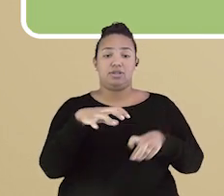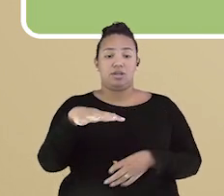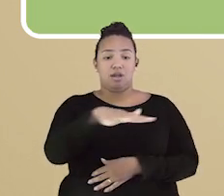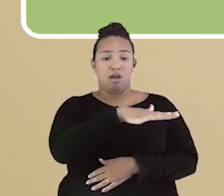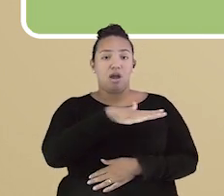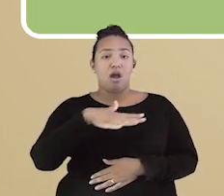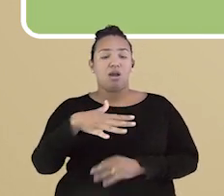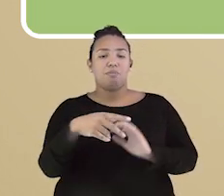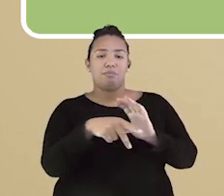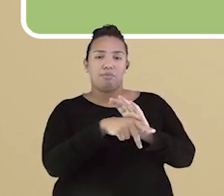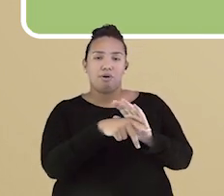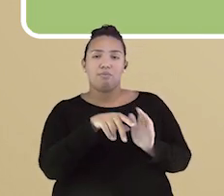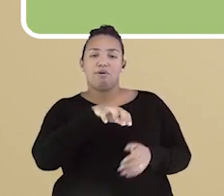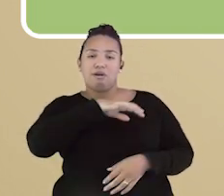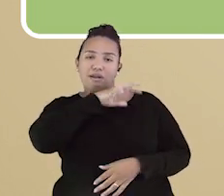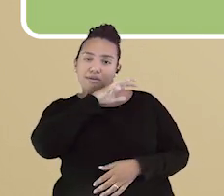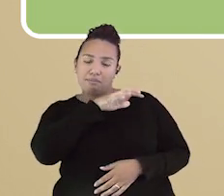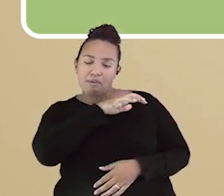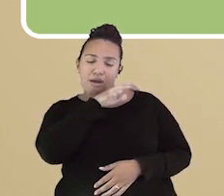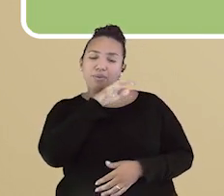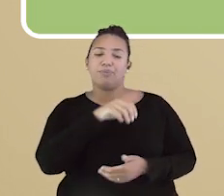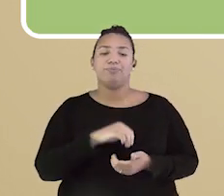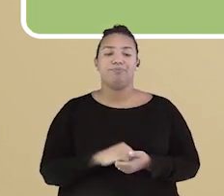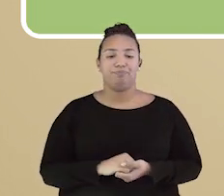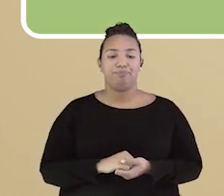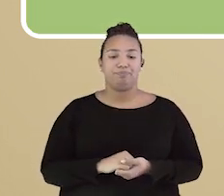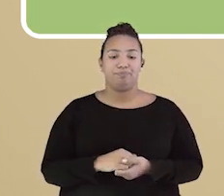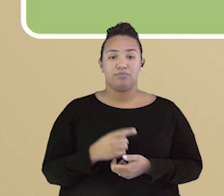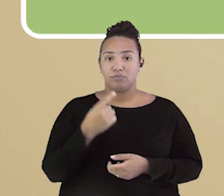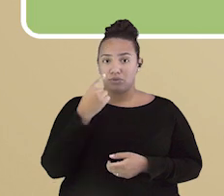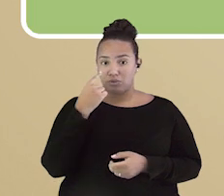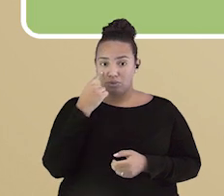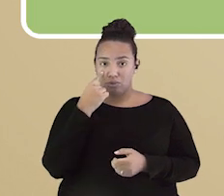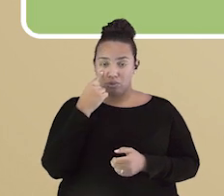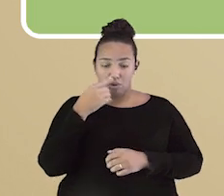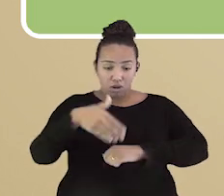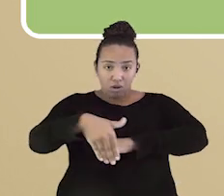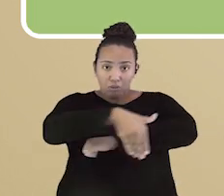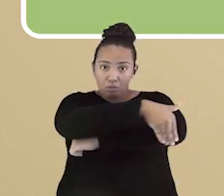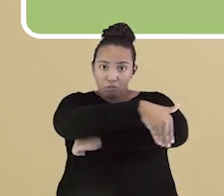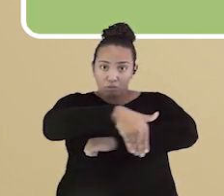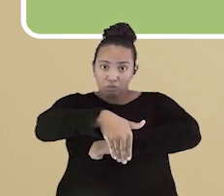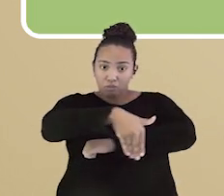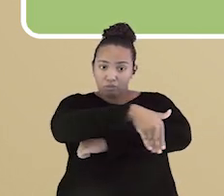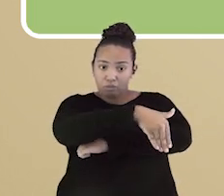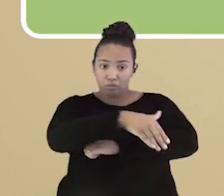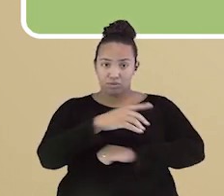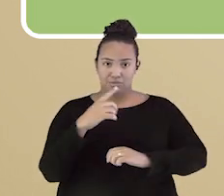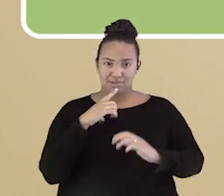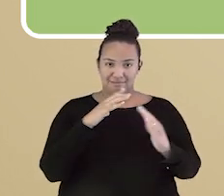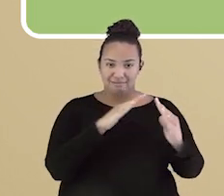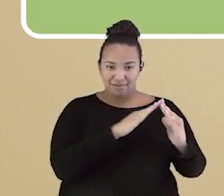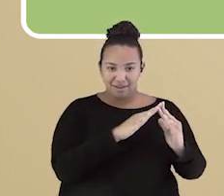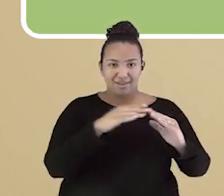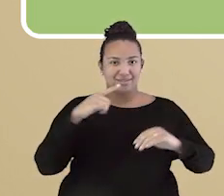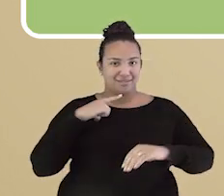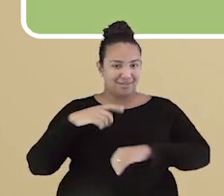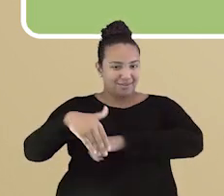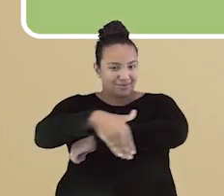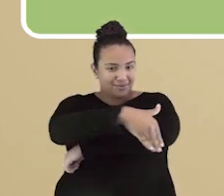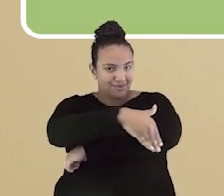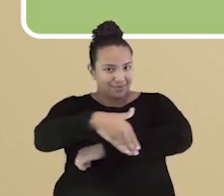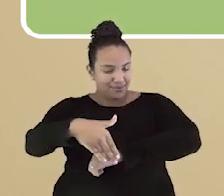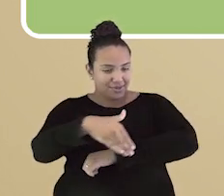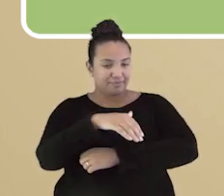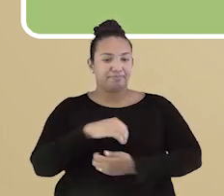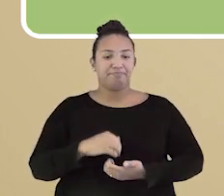animais. Observem as ruas entre essas casas que estão aí, na zona rural que está aparecendo na imagem. Apesar